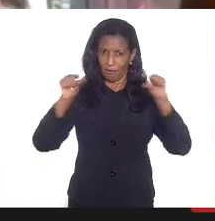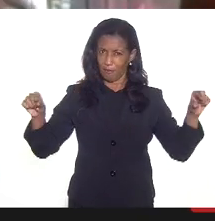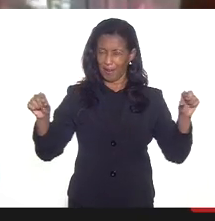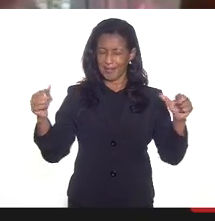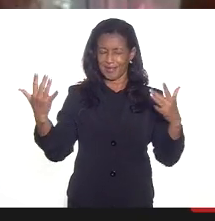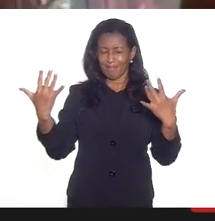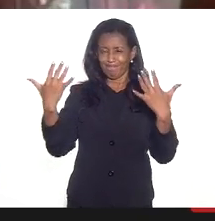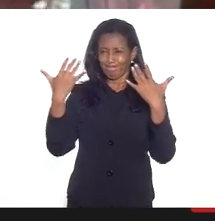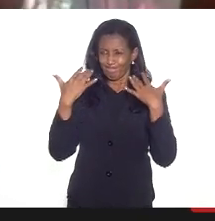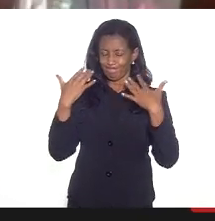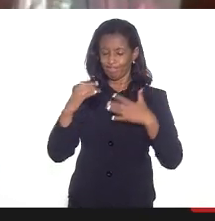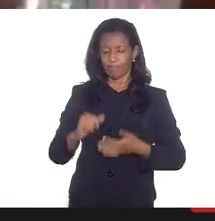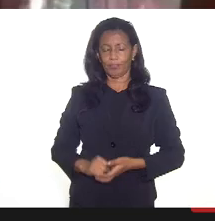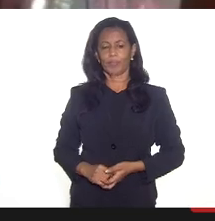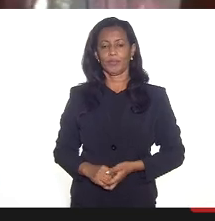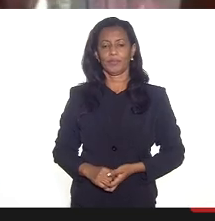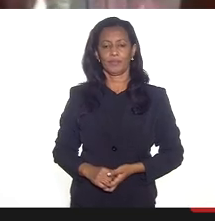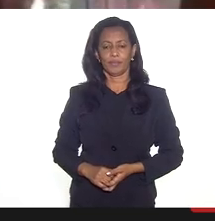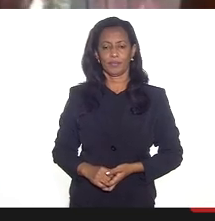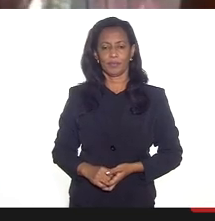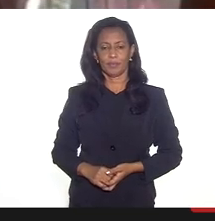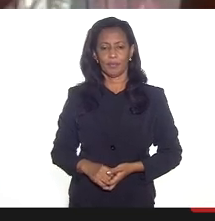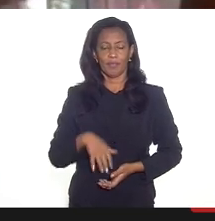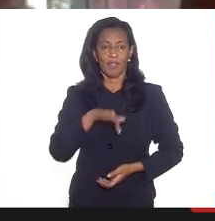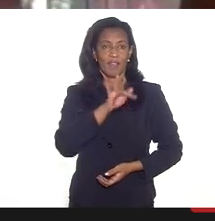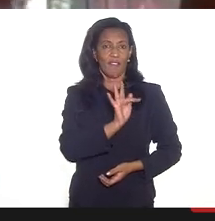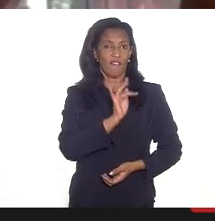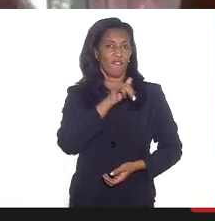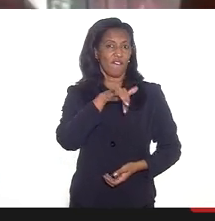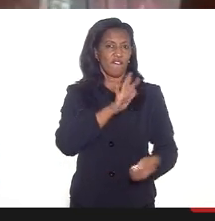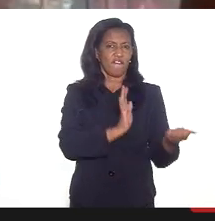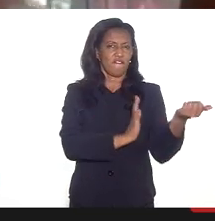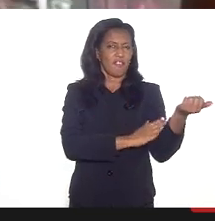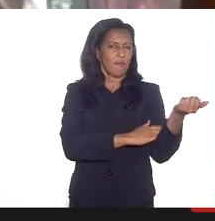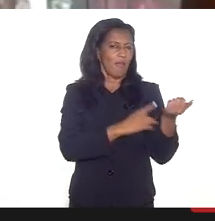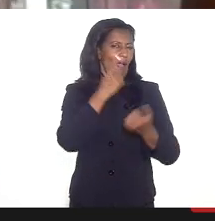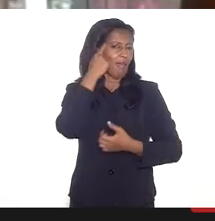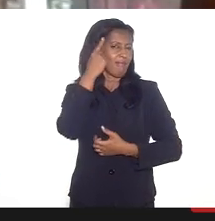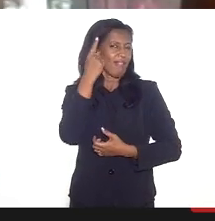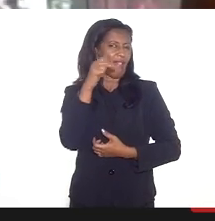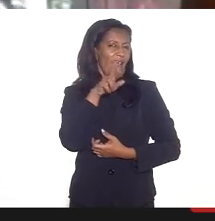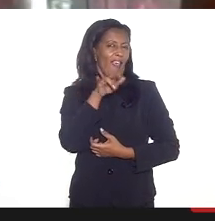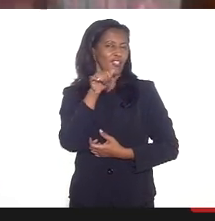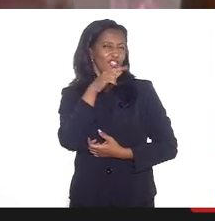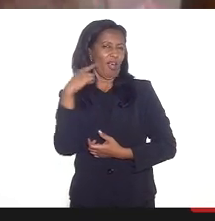me chamou muito a atenção, que feminismo é uma ideia radical,